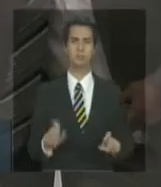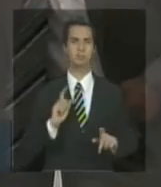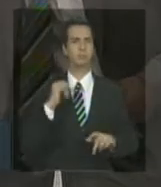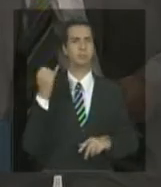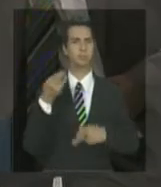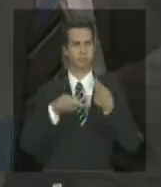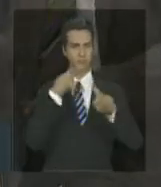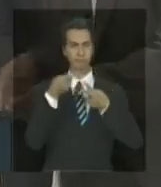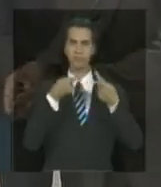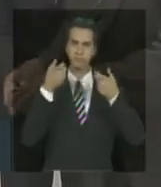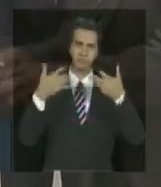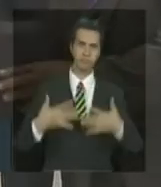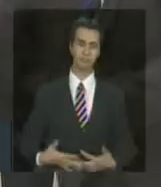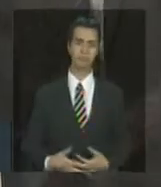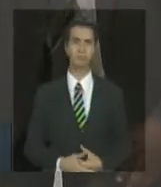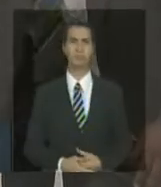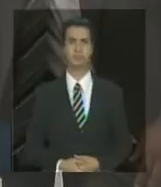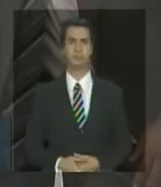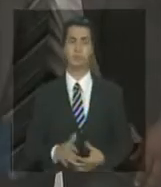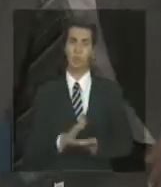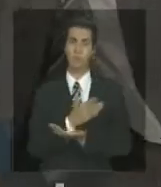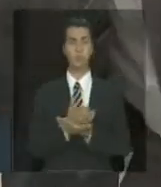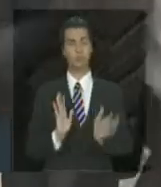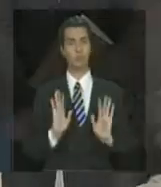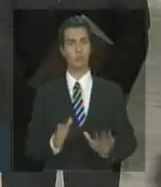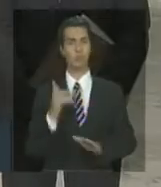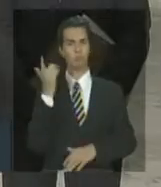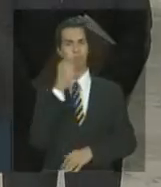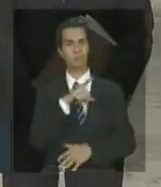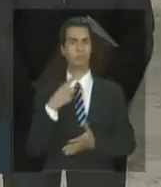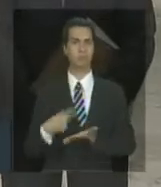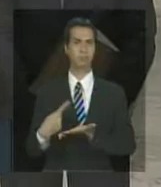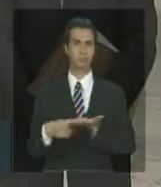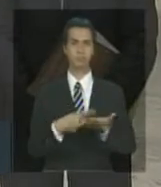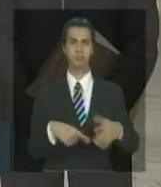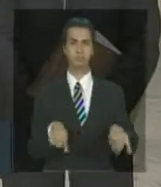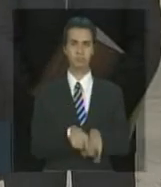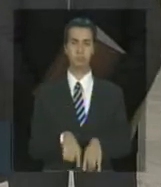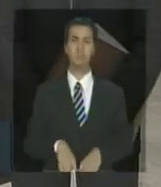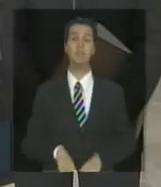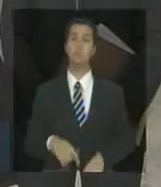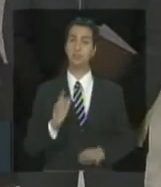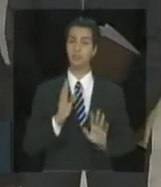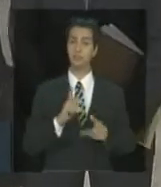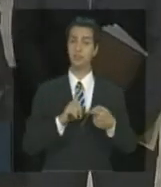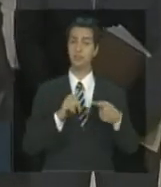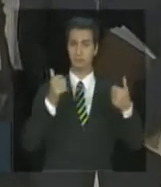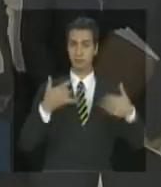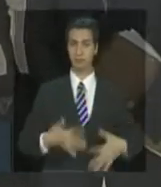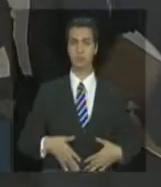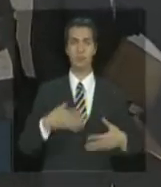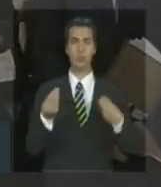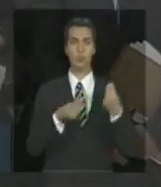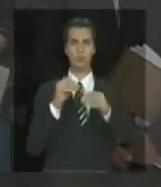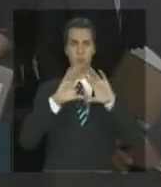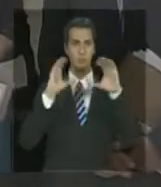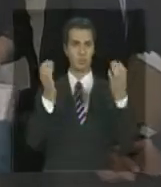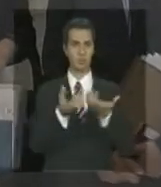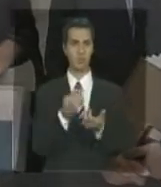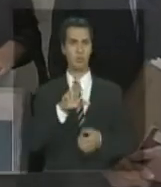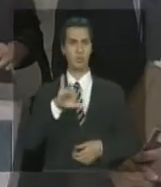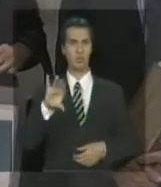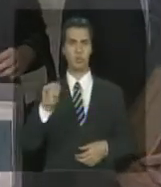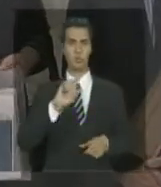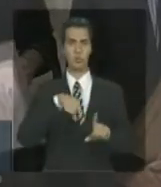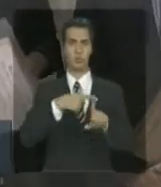tocados e alguns até equacionados. Colocou-se a questão da Rio mais 20, qual o papel do